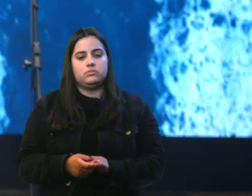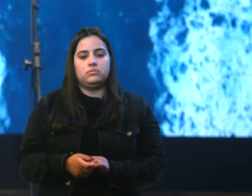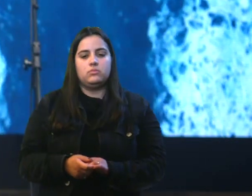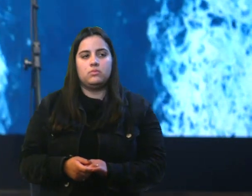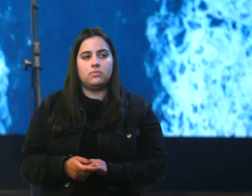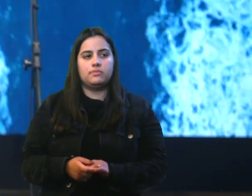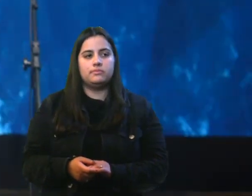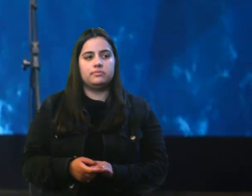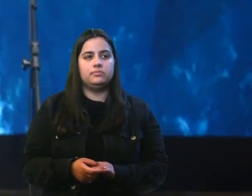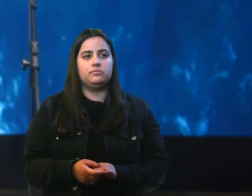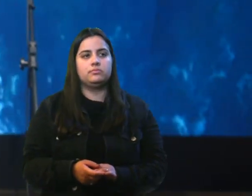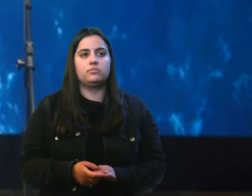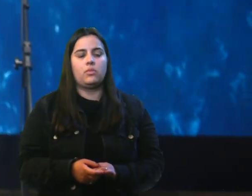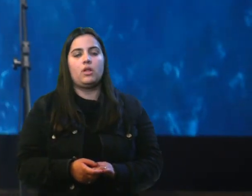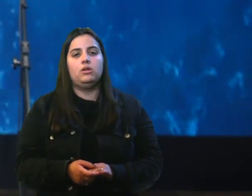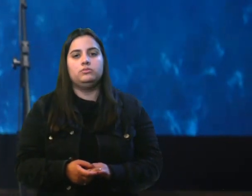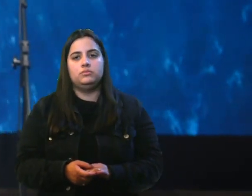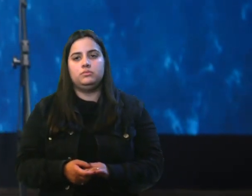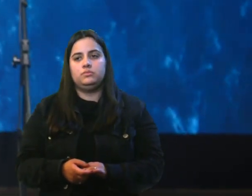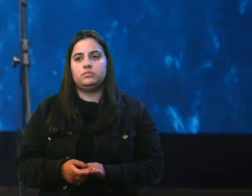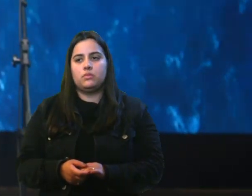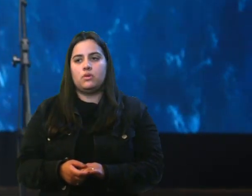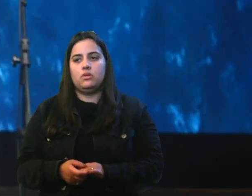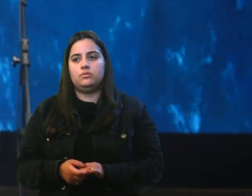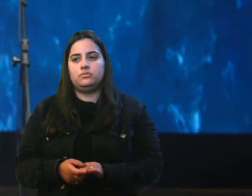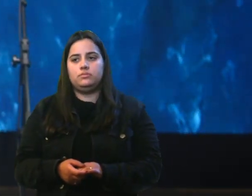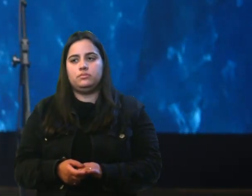O Senhor, Ele